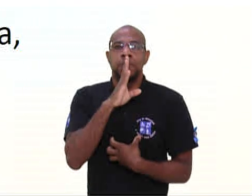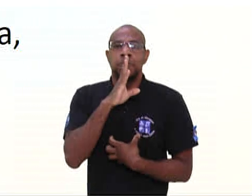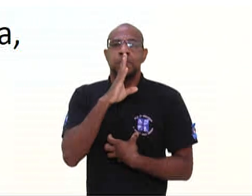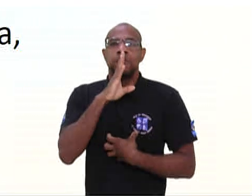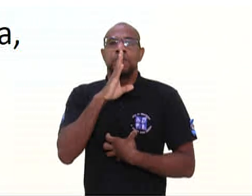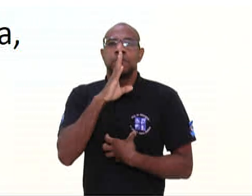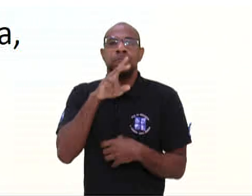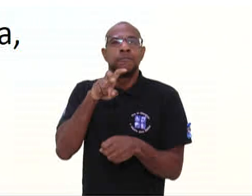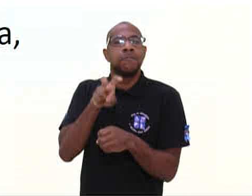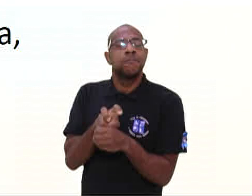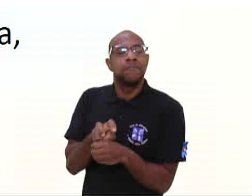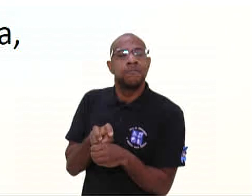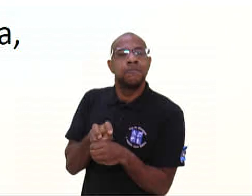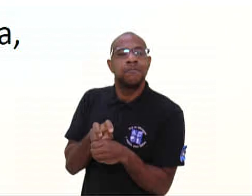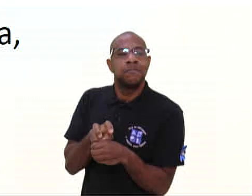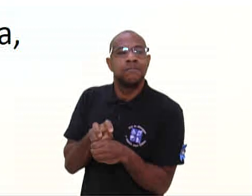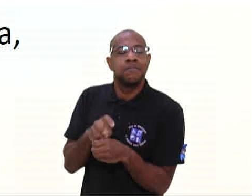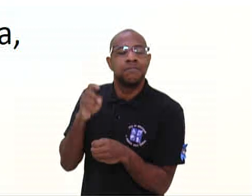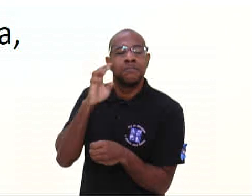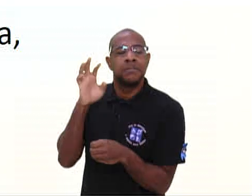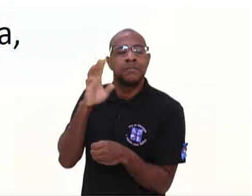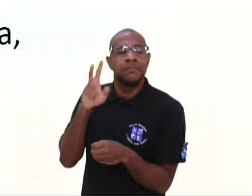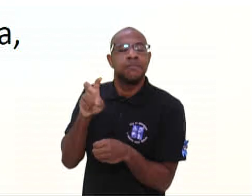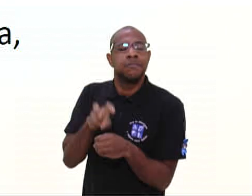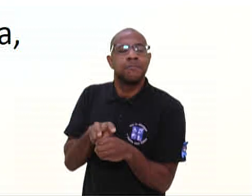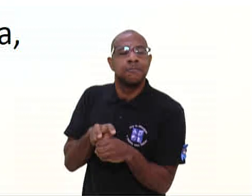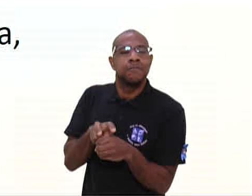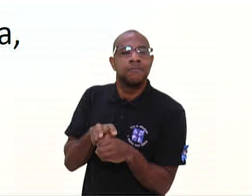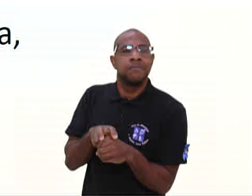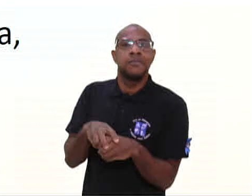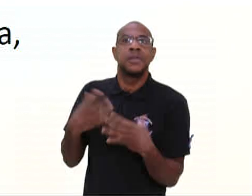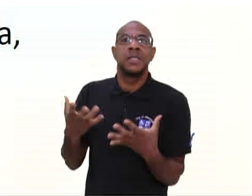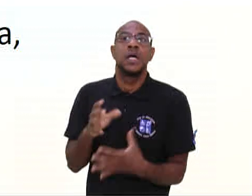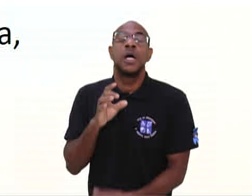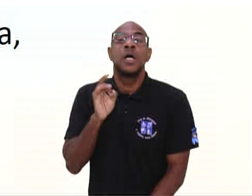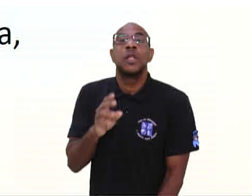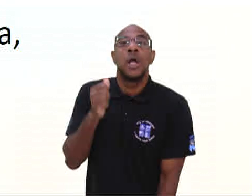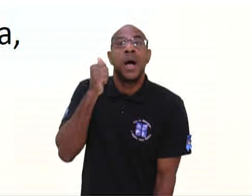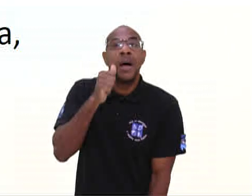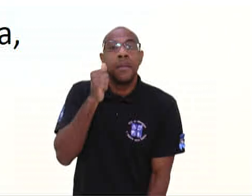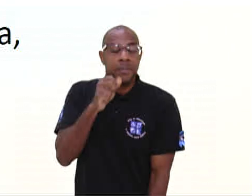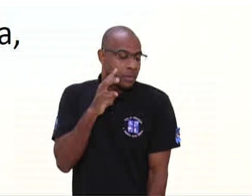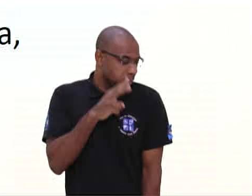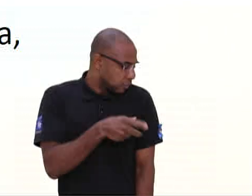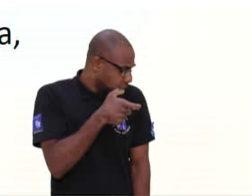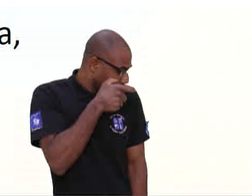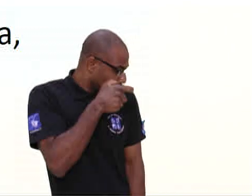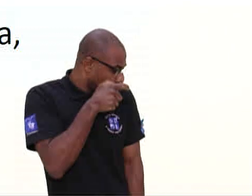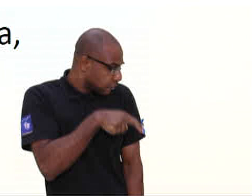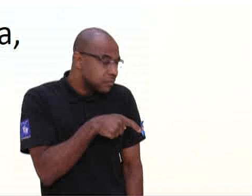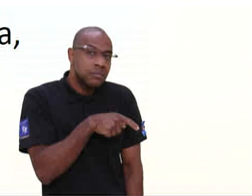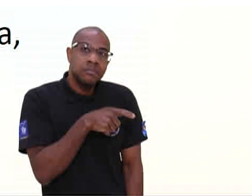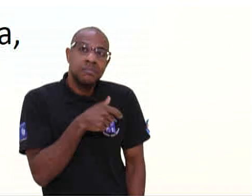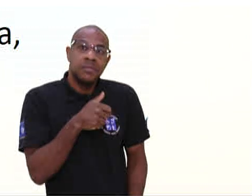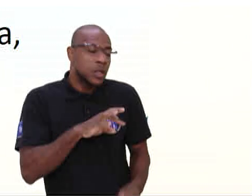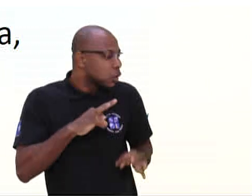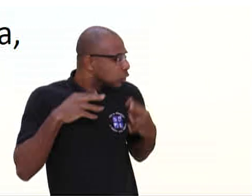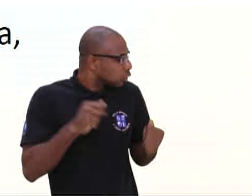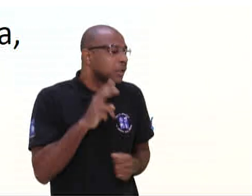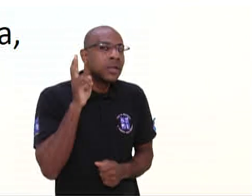tepidez aquilo que nunca passaria de um ovo. Só a menina estava perto e assistiu a tudo